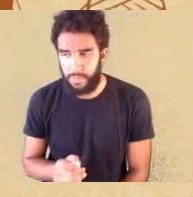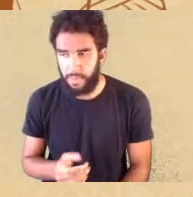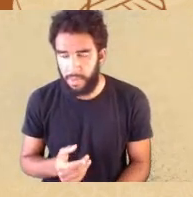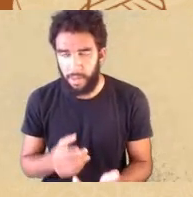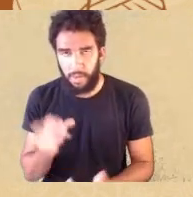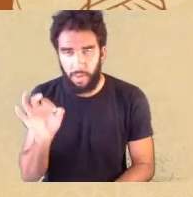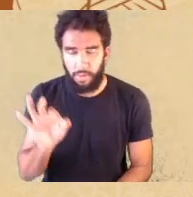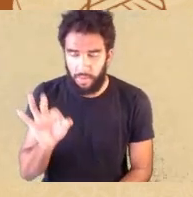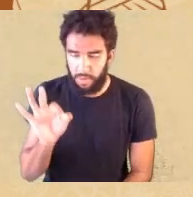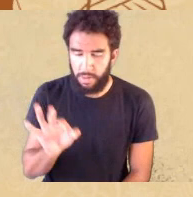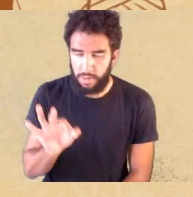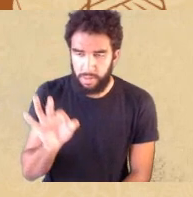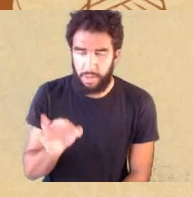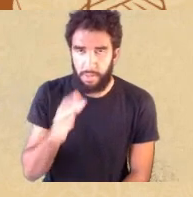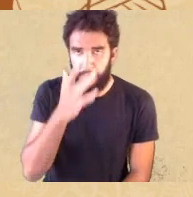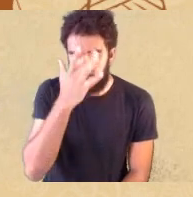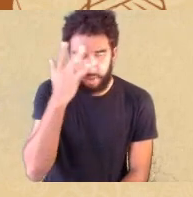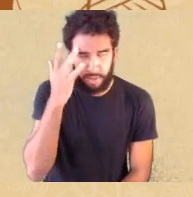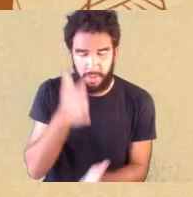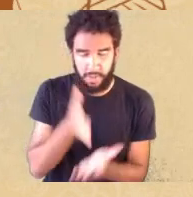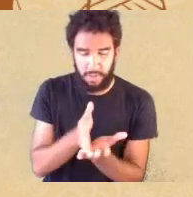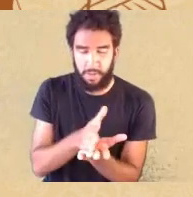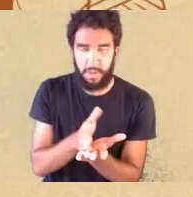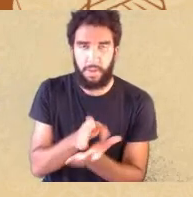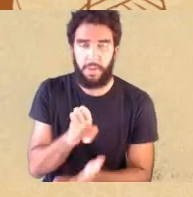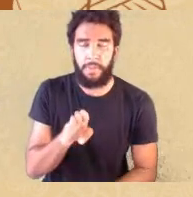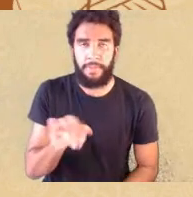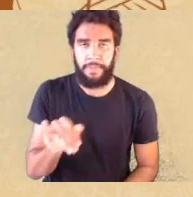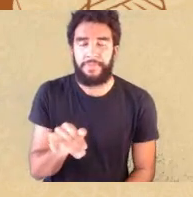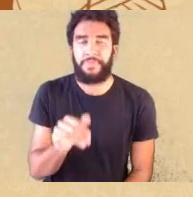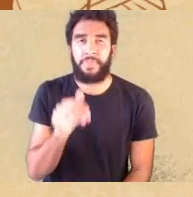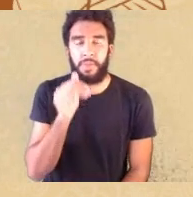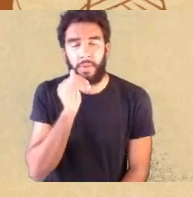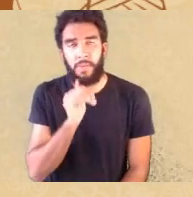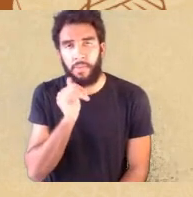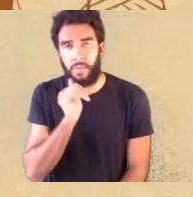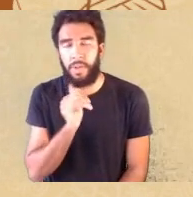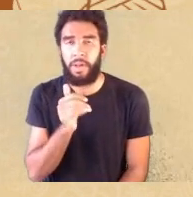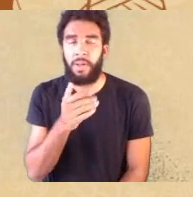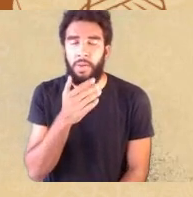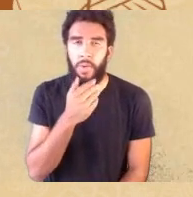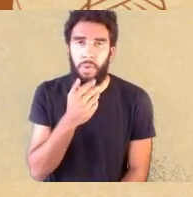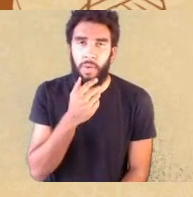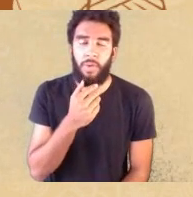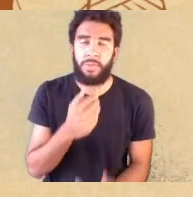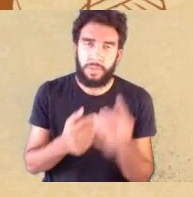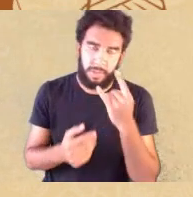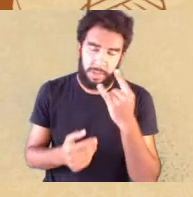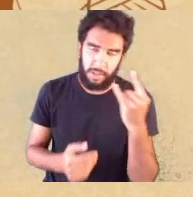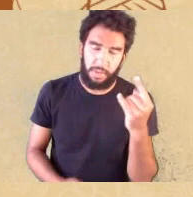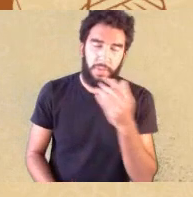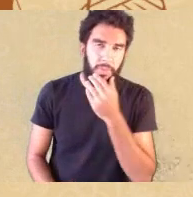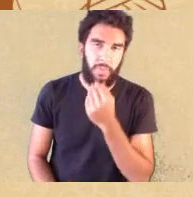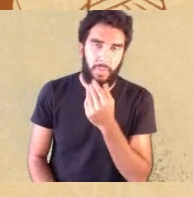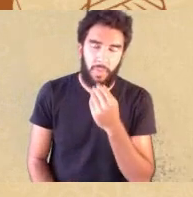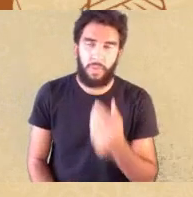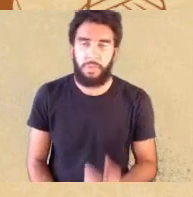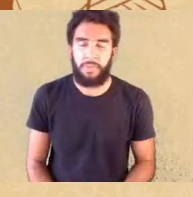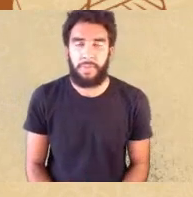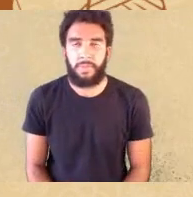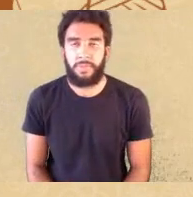pessoas bissexuais, mulheres, homens, atraídos por homens, tá? Que é men